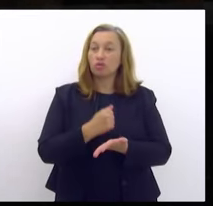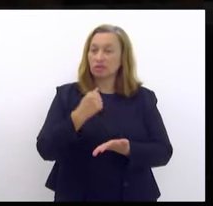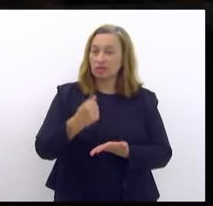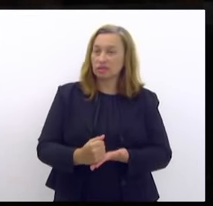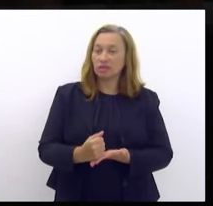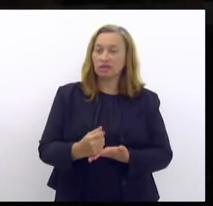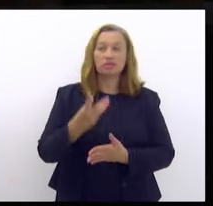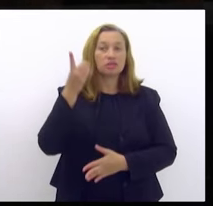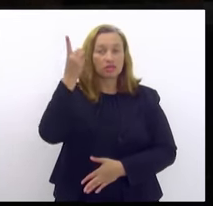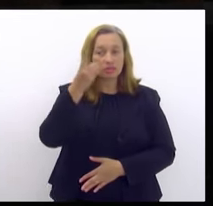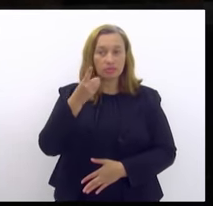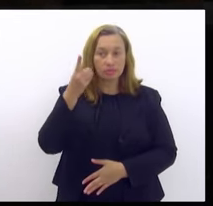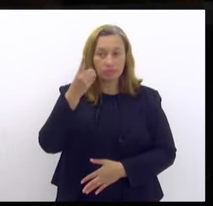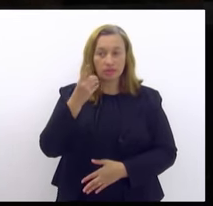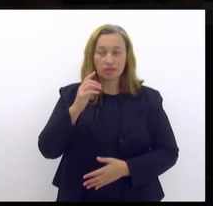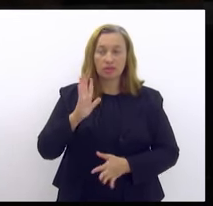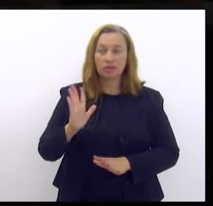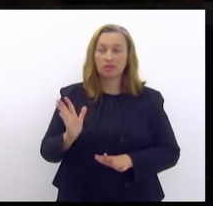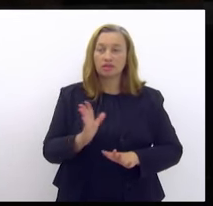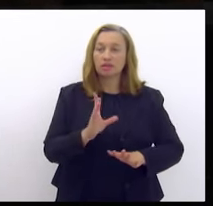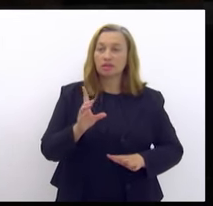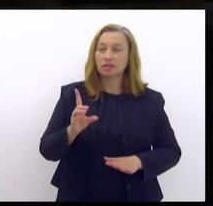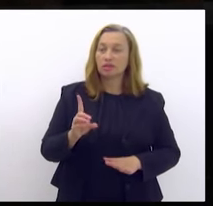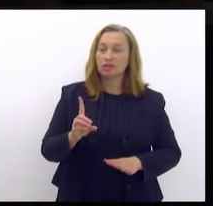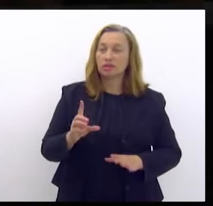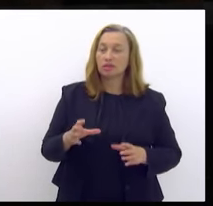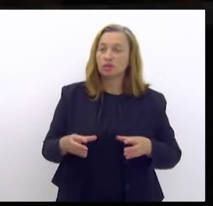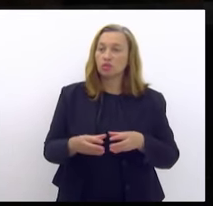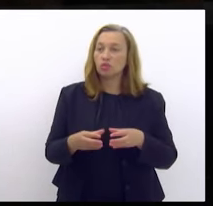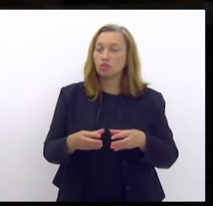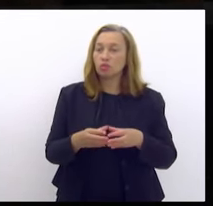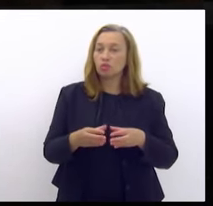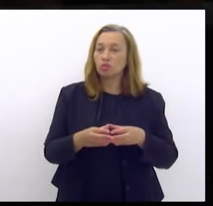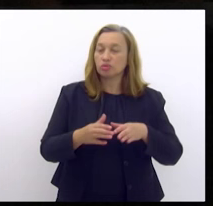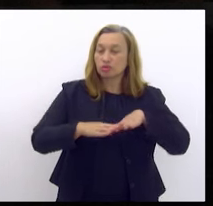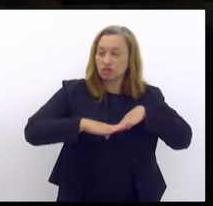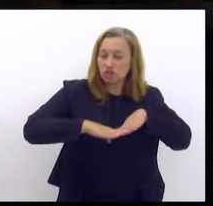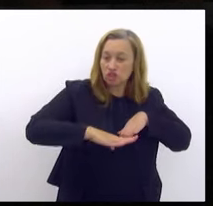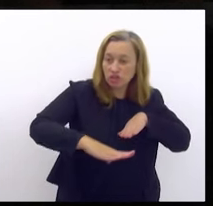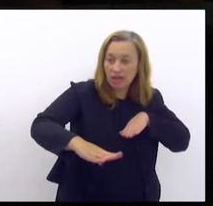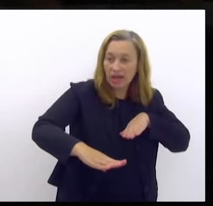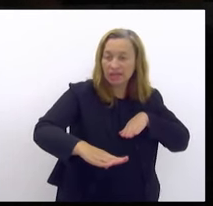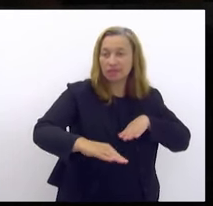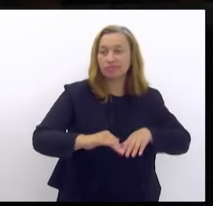pelo Departamento de Estradas e Rodagem como técnicos de estrada.